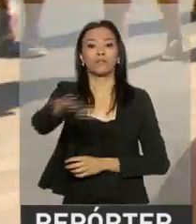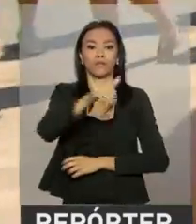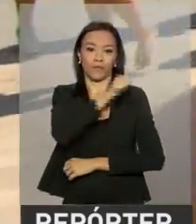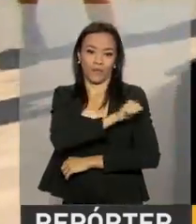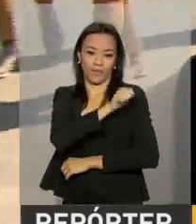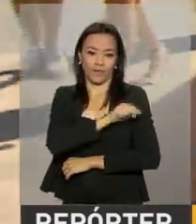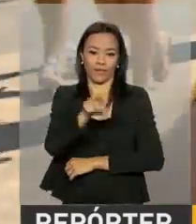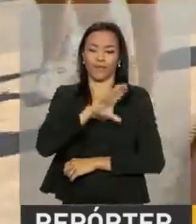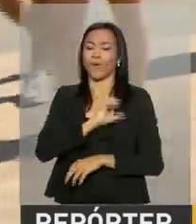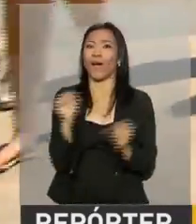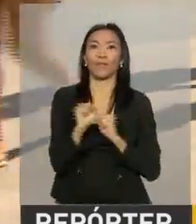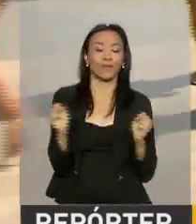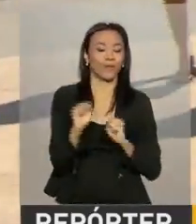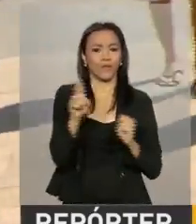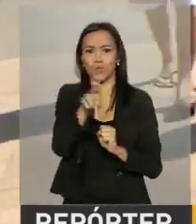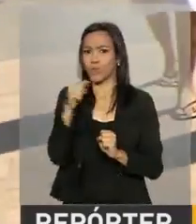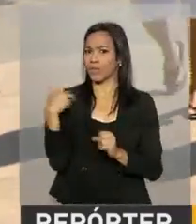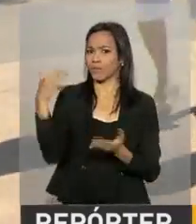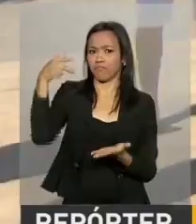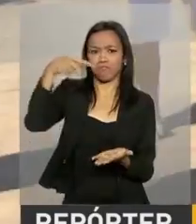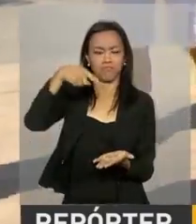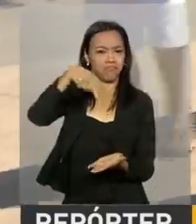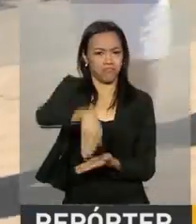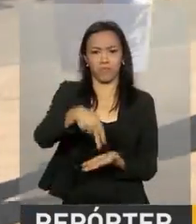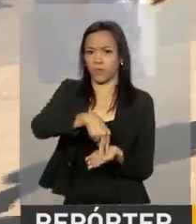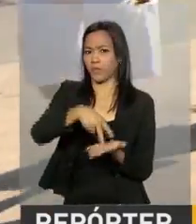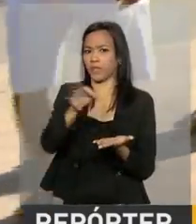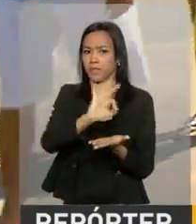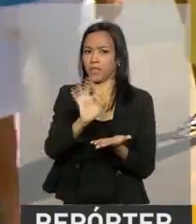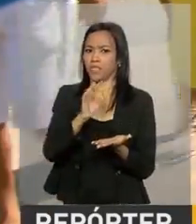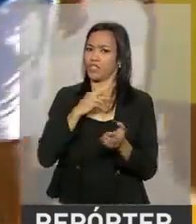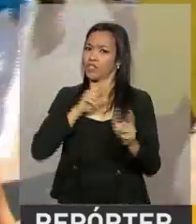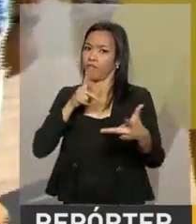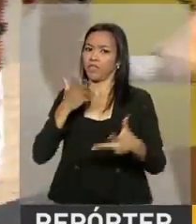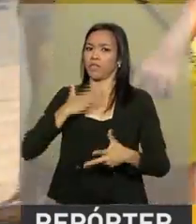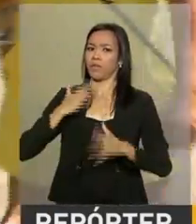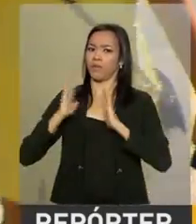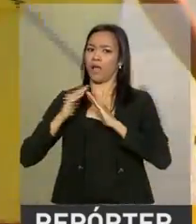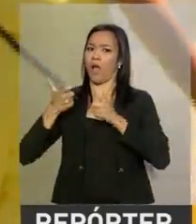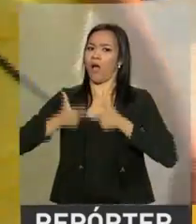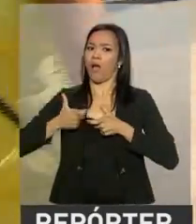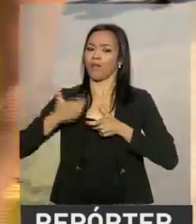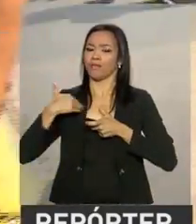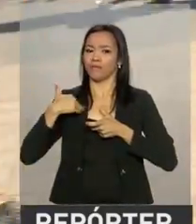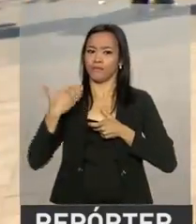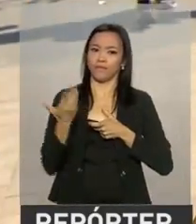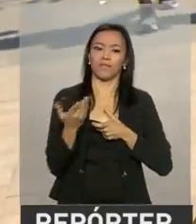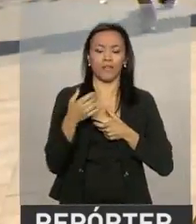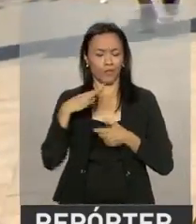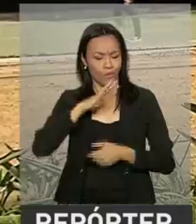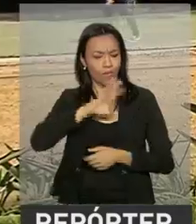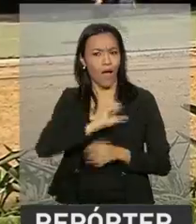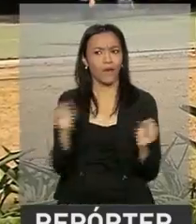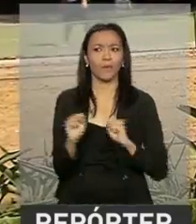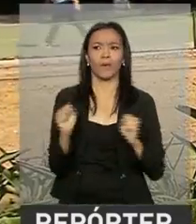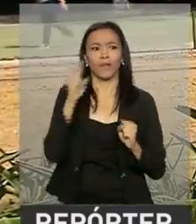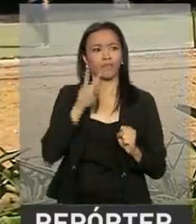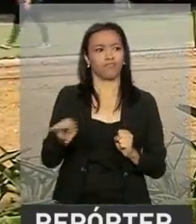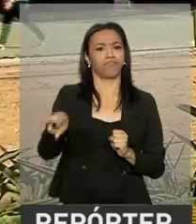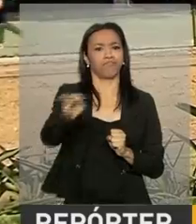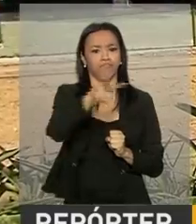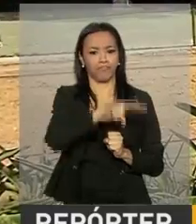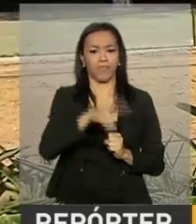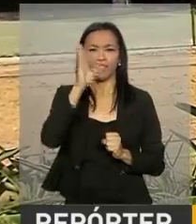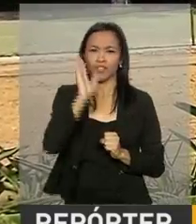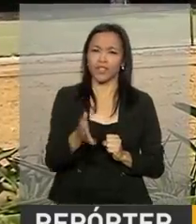eu tô adorando, porque eu nunca vim pra cá, daí é muito diferente lá do meu lugar e eu tô adorando tudo. Estamos